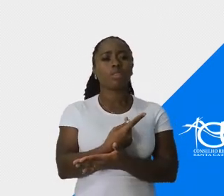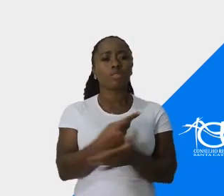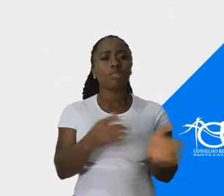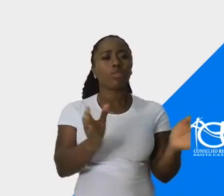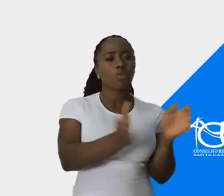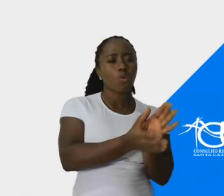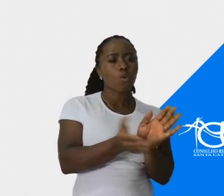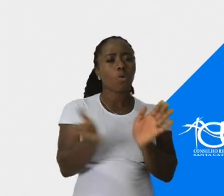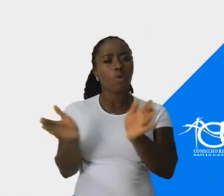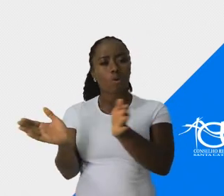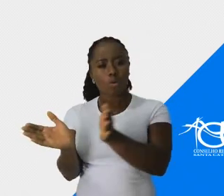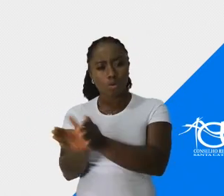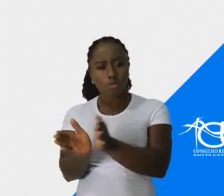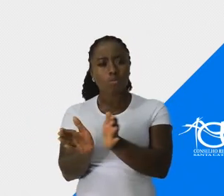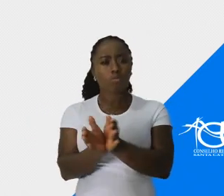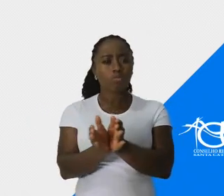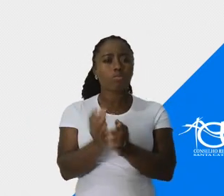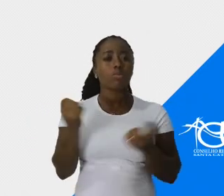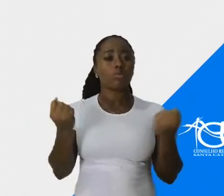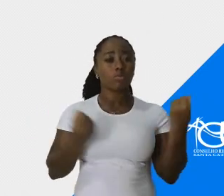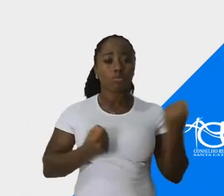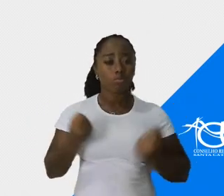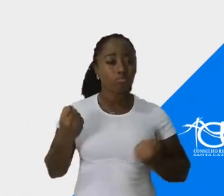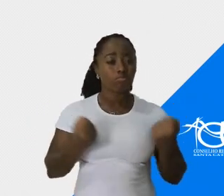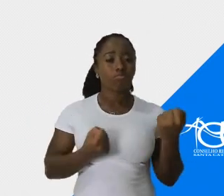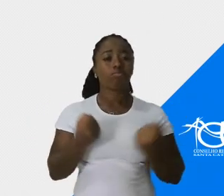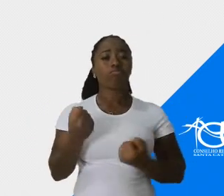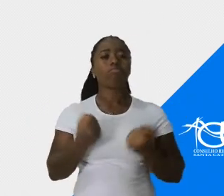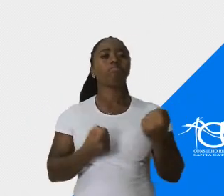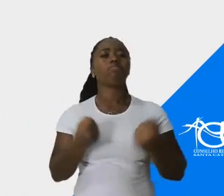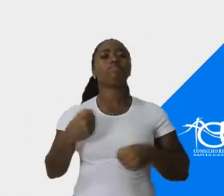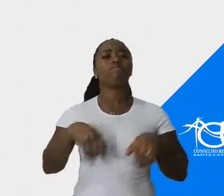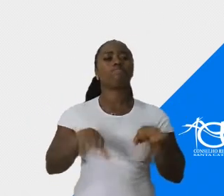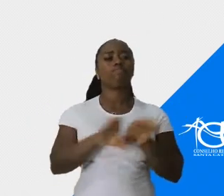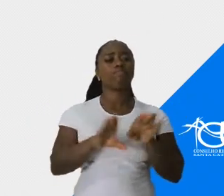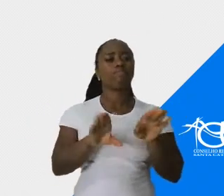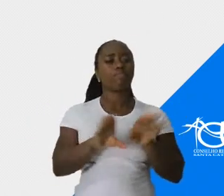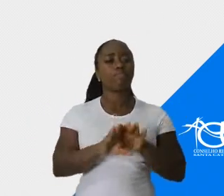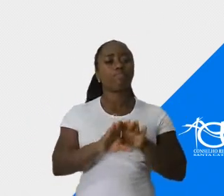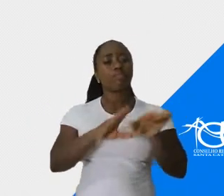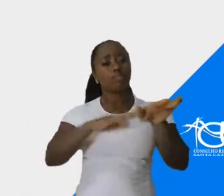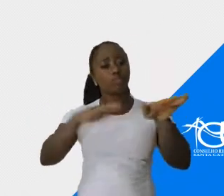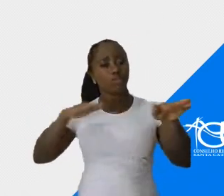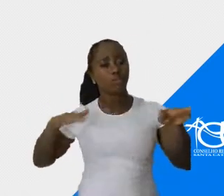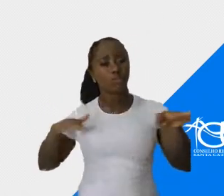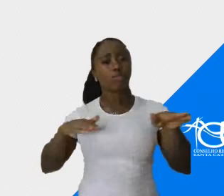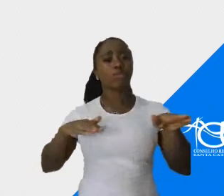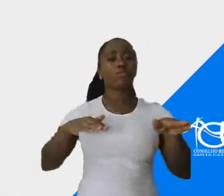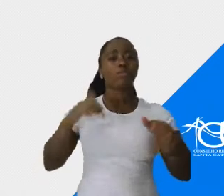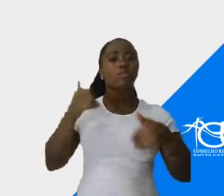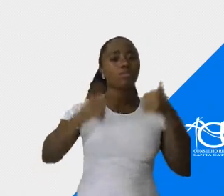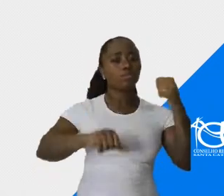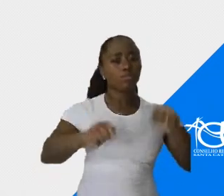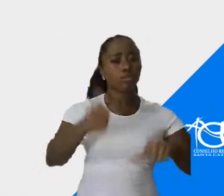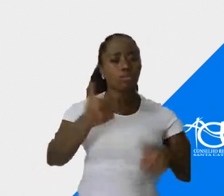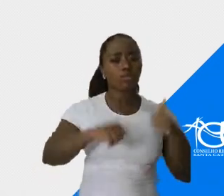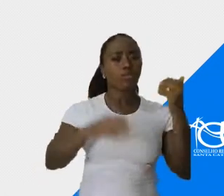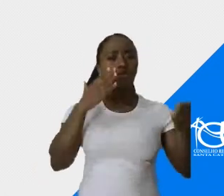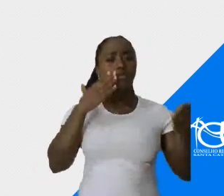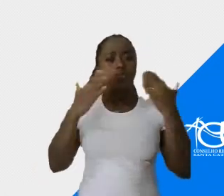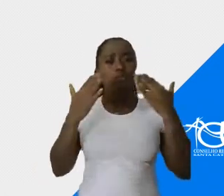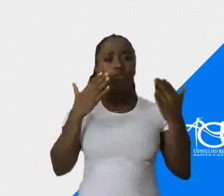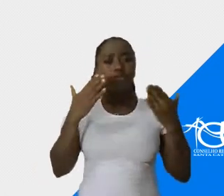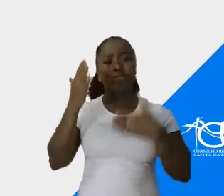condutores, inclusive, e considerando que no trânsito, a avaliação psicológica do trânsito, ele segmenta essa avaliação de determinado grupo de pessoas, né, os